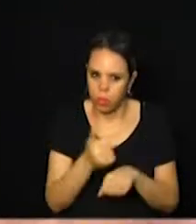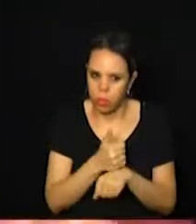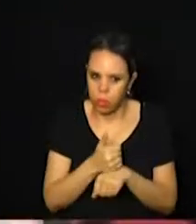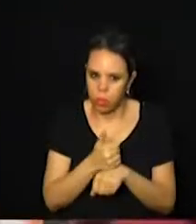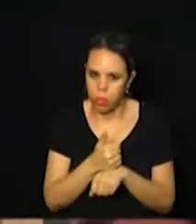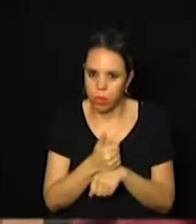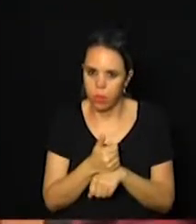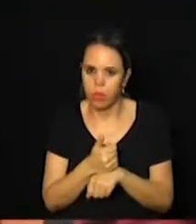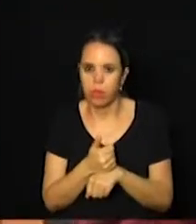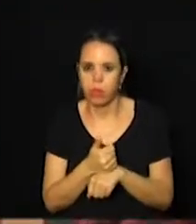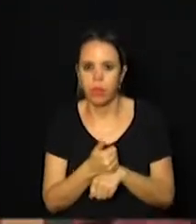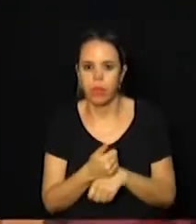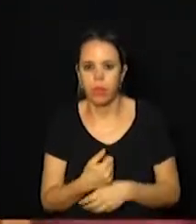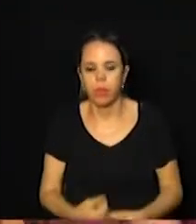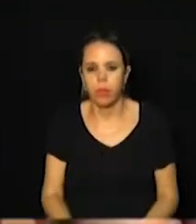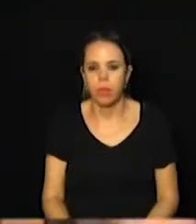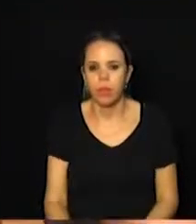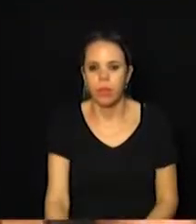categoria